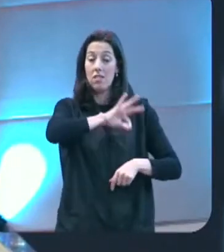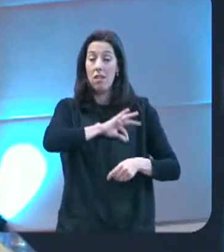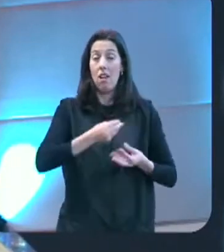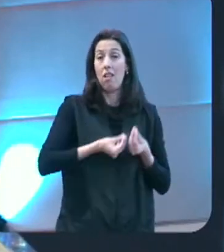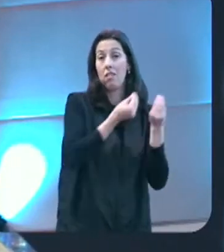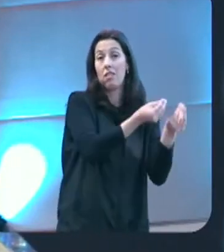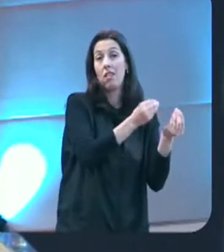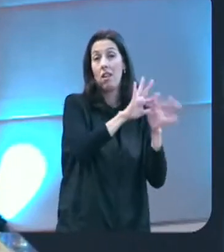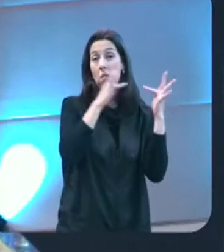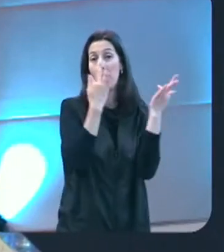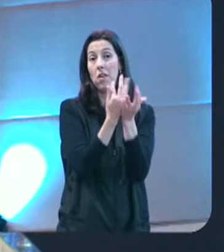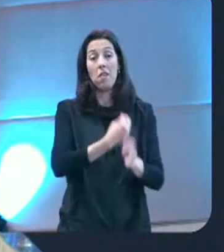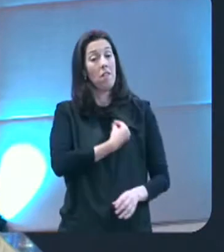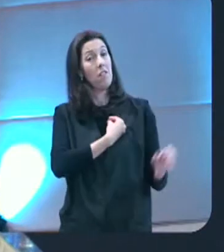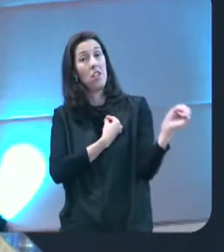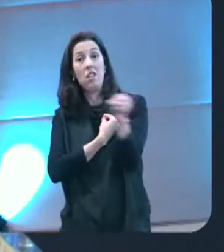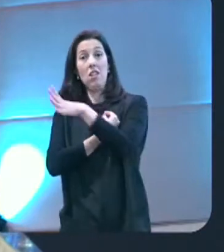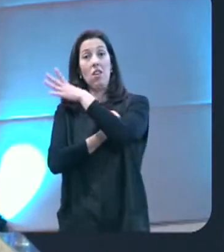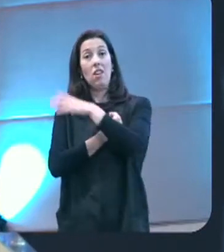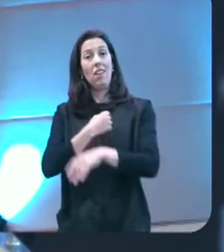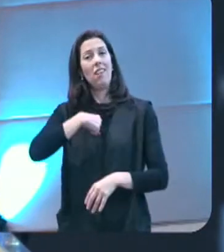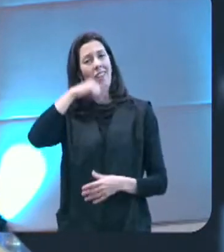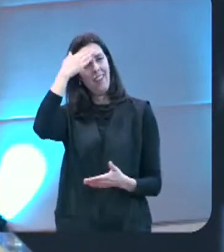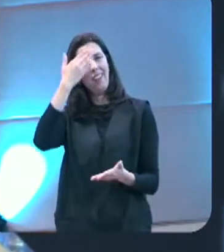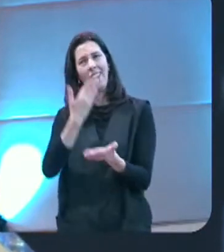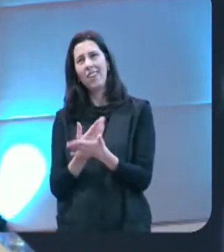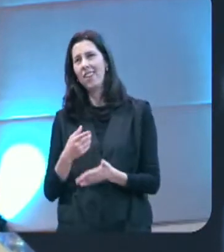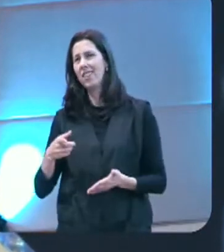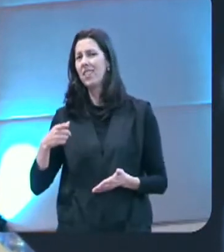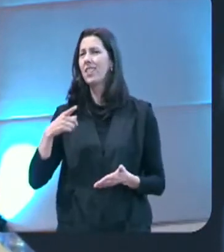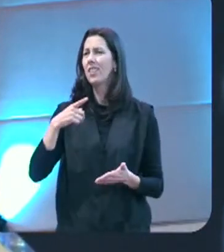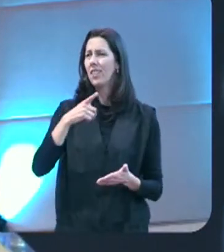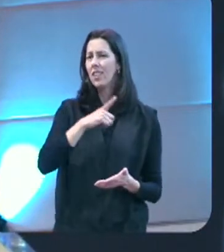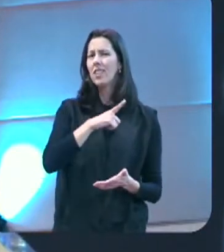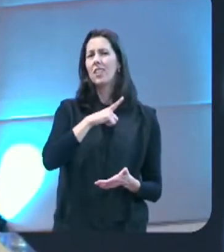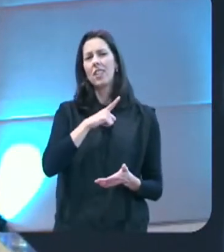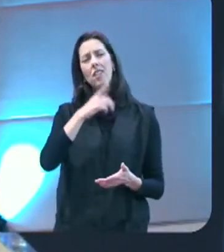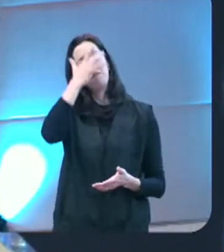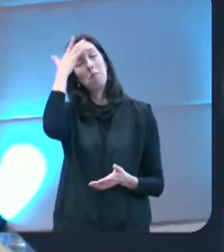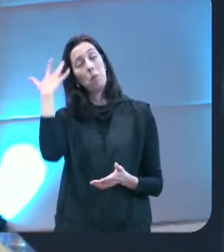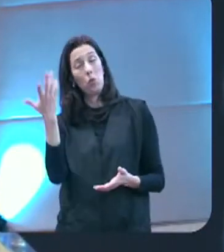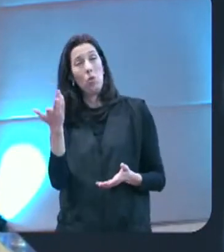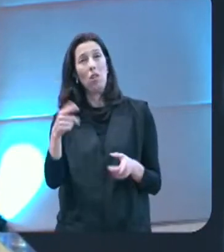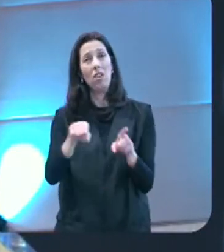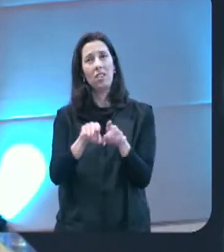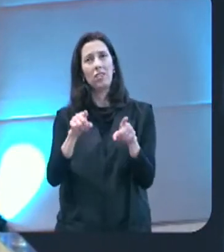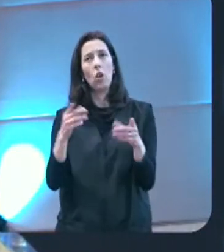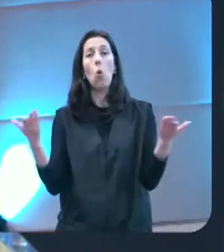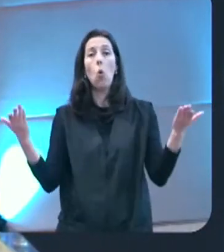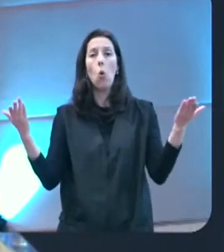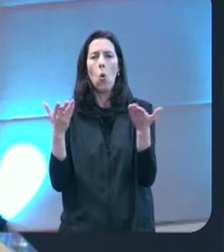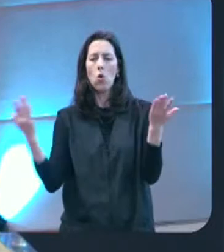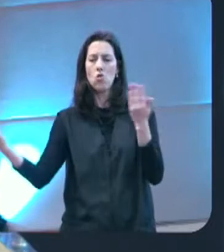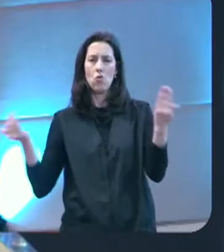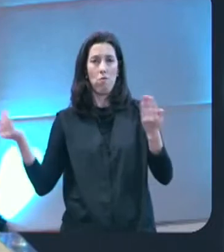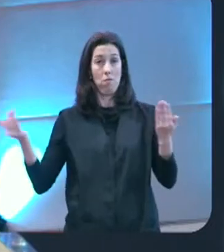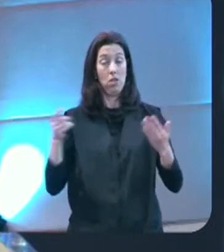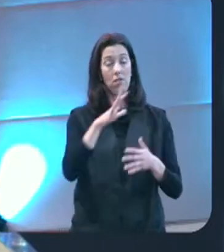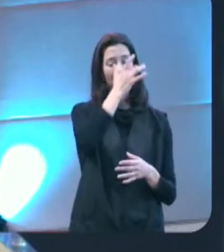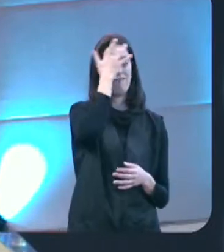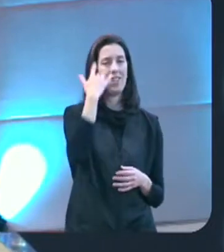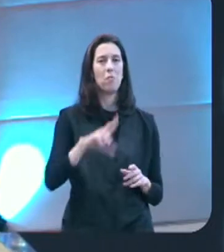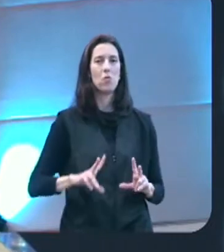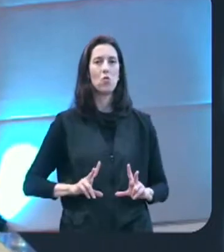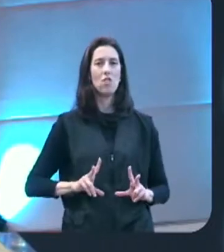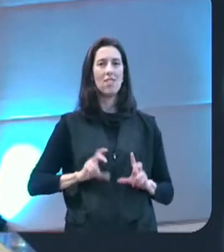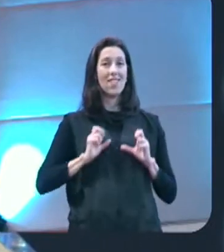Era uma vida nova. Eu creio que quem passou por um câncer, ou quem teve num